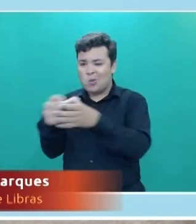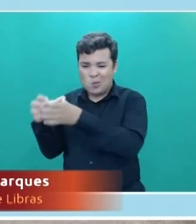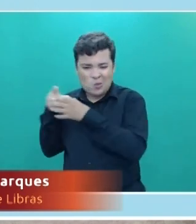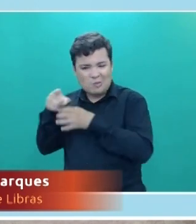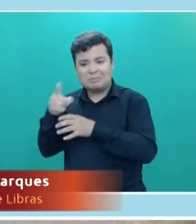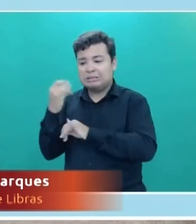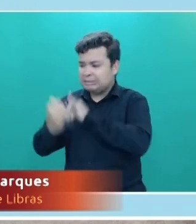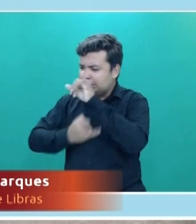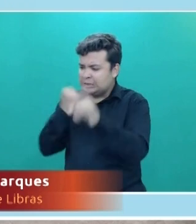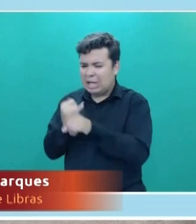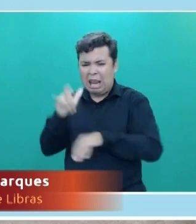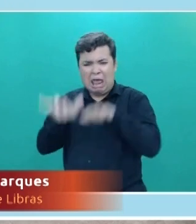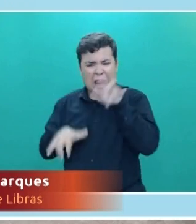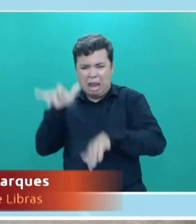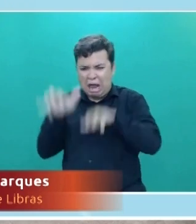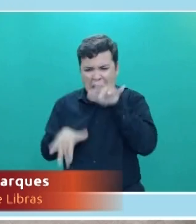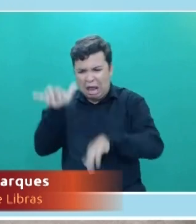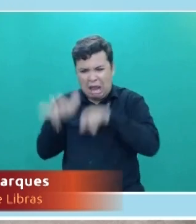uma arma,